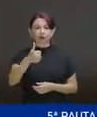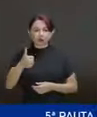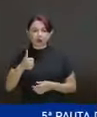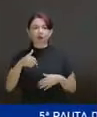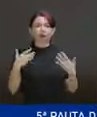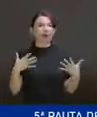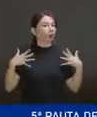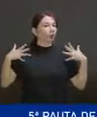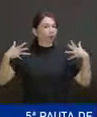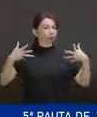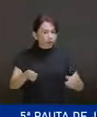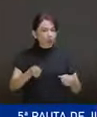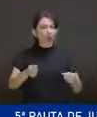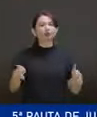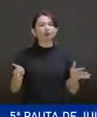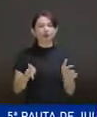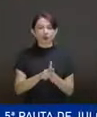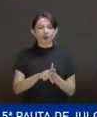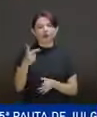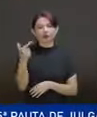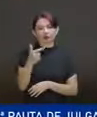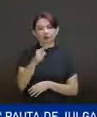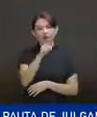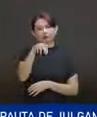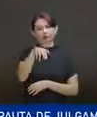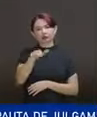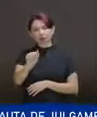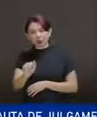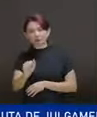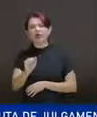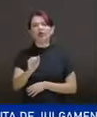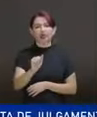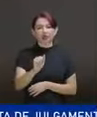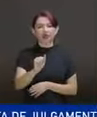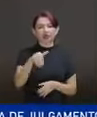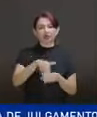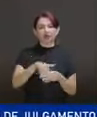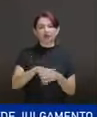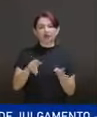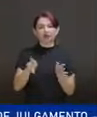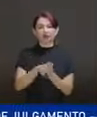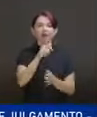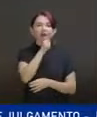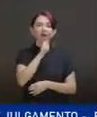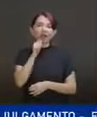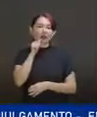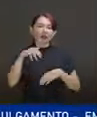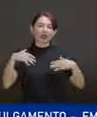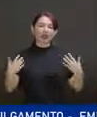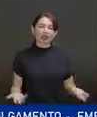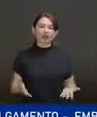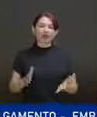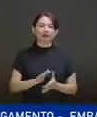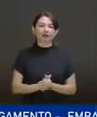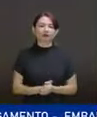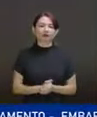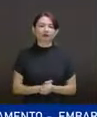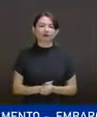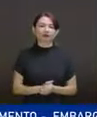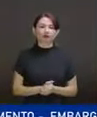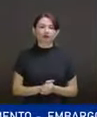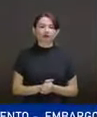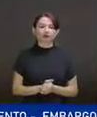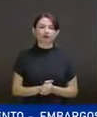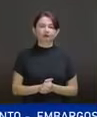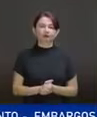2021, todas em trâmite na 2ª Zona Eleitoral de Macapá. Desse modo, não se trata de similitude,